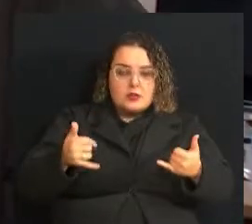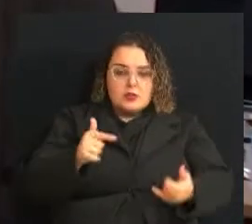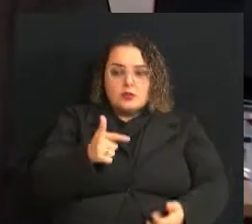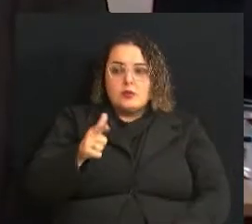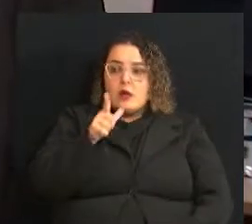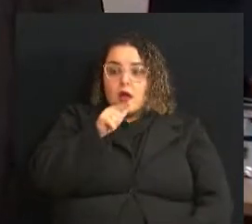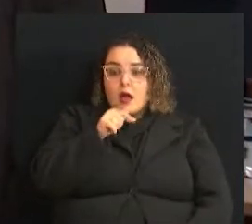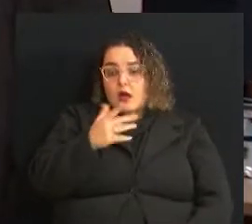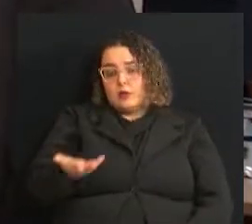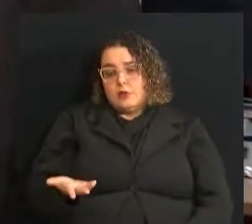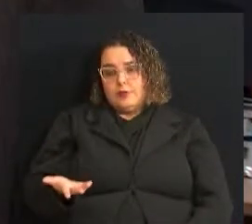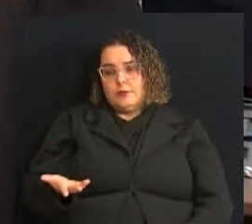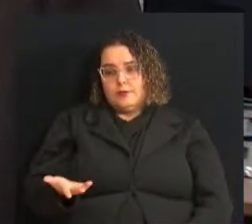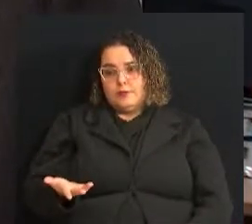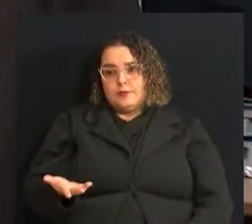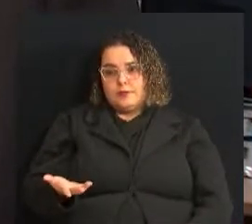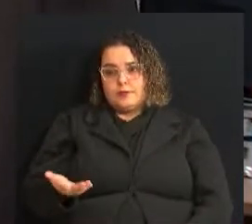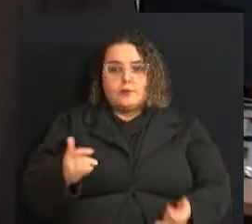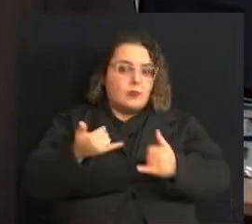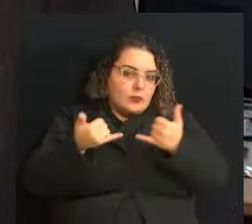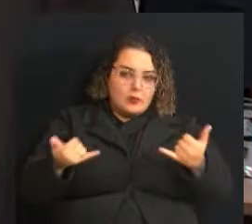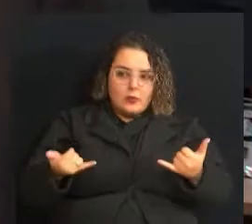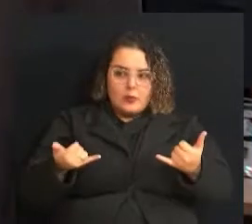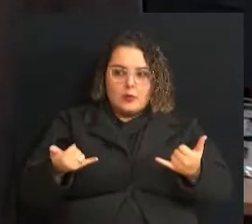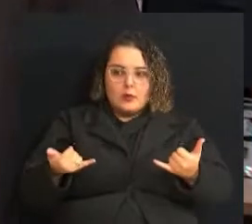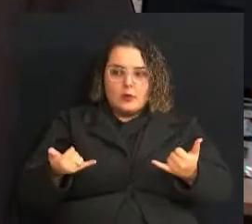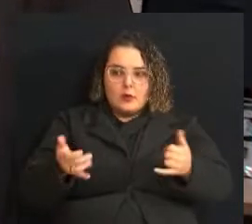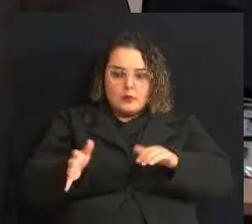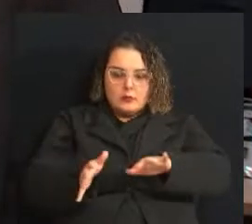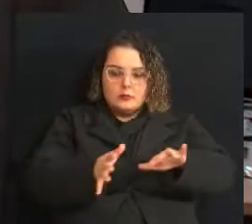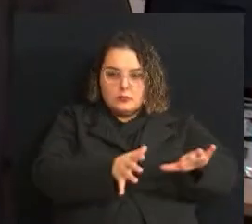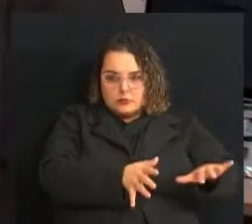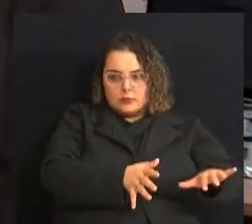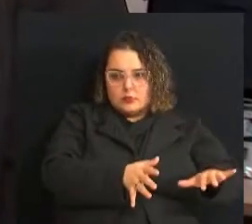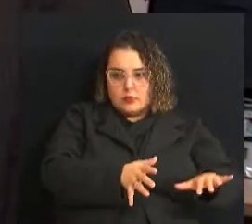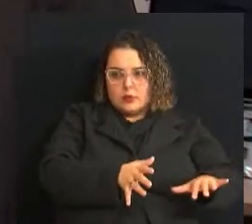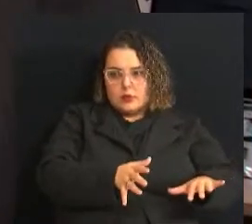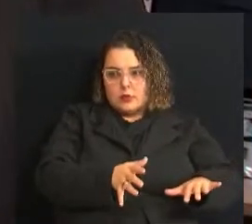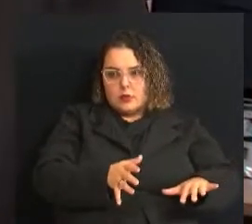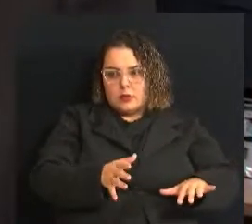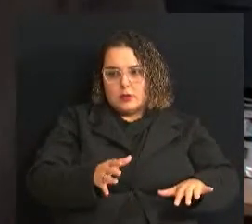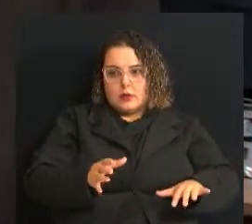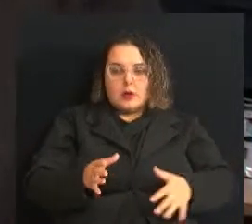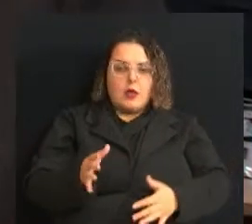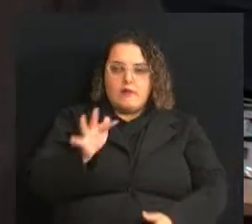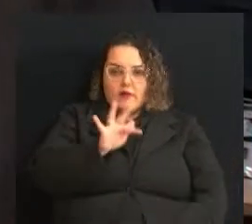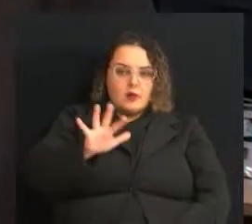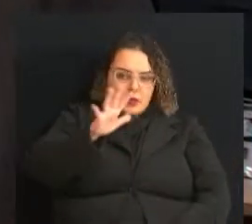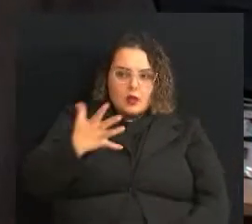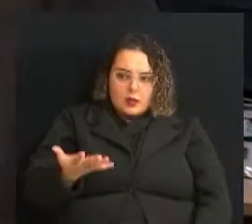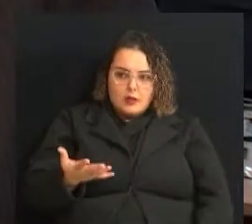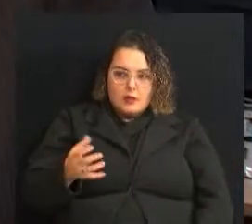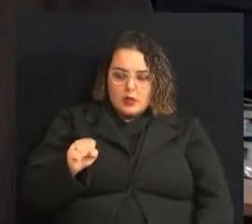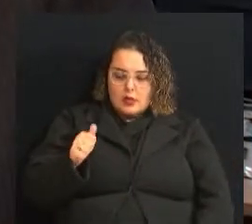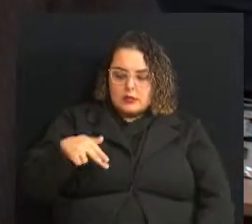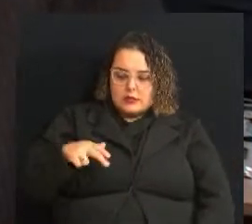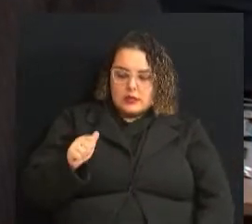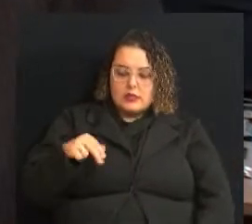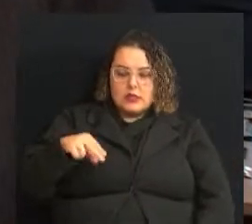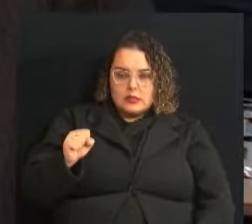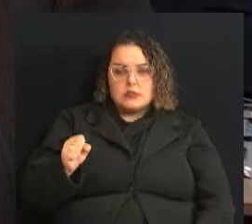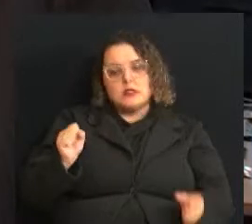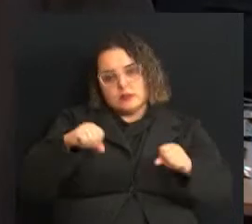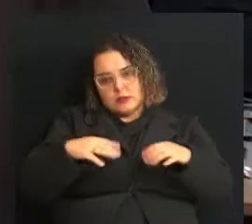caso da energia a gente descartou, porque é uma concessão federal, que não é o caso, e a Sanasa sim é uma